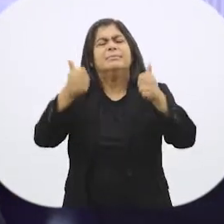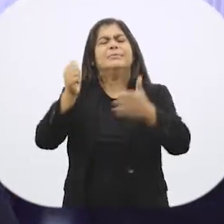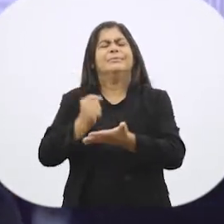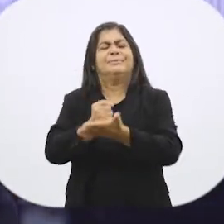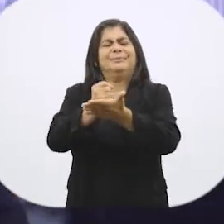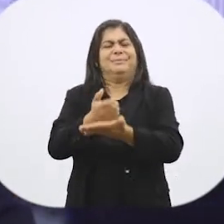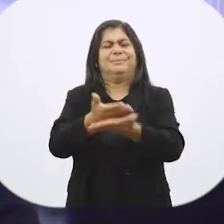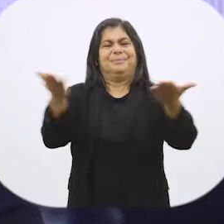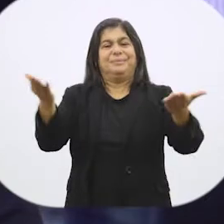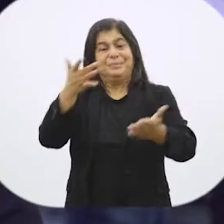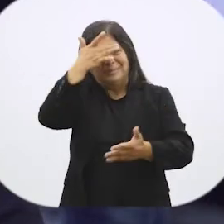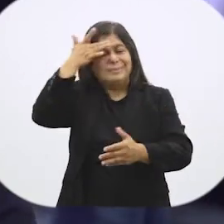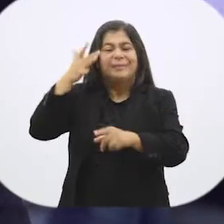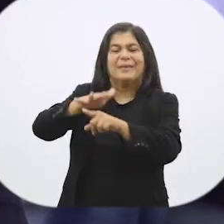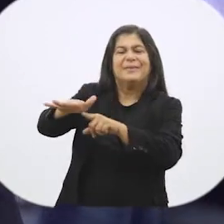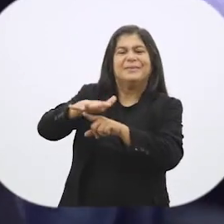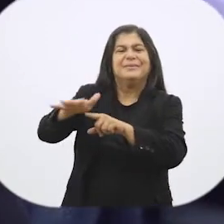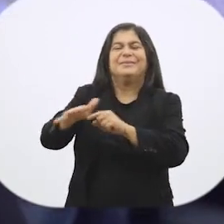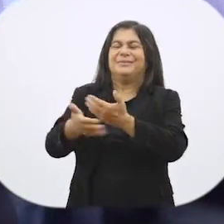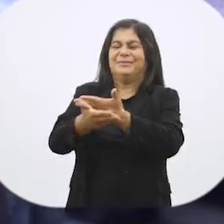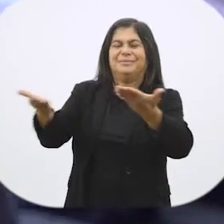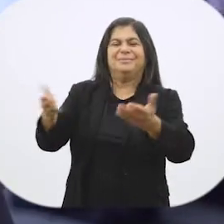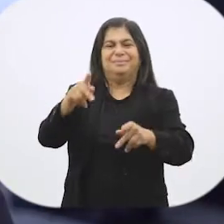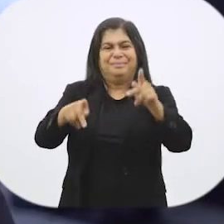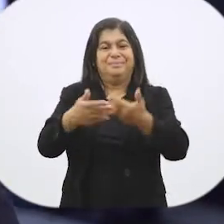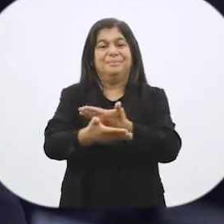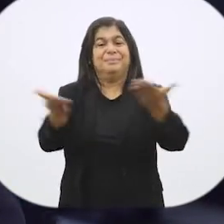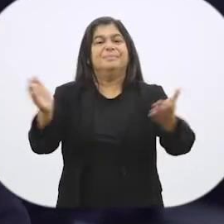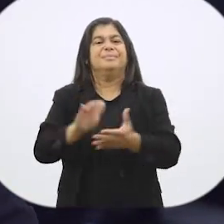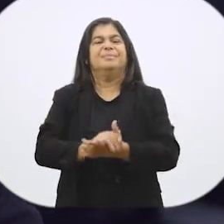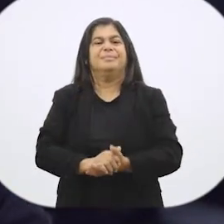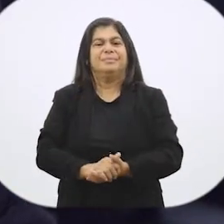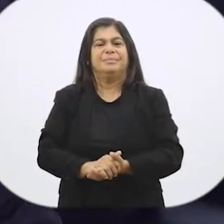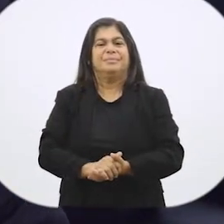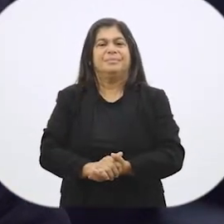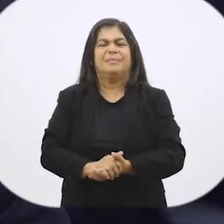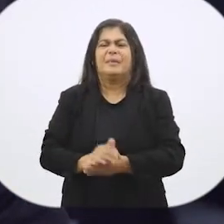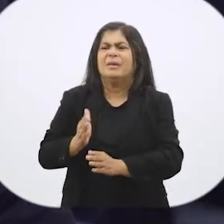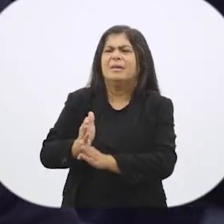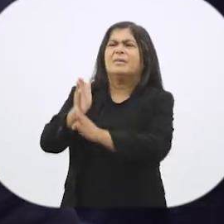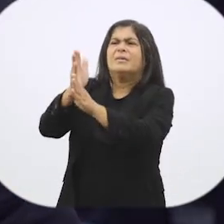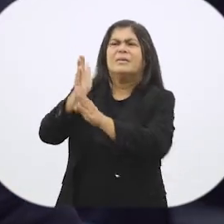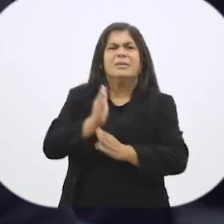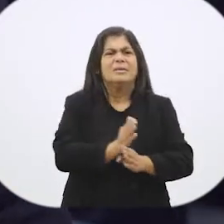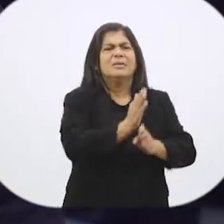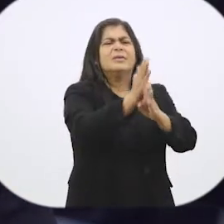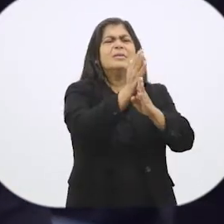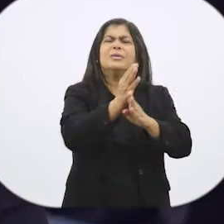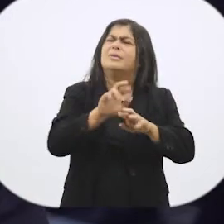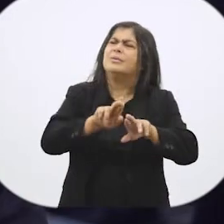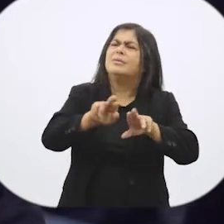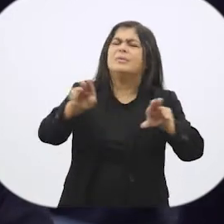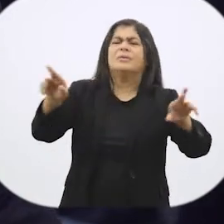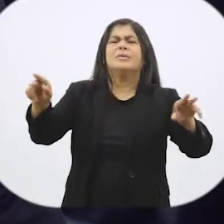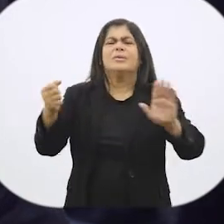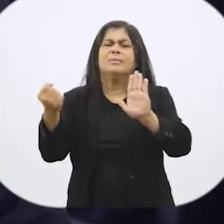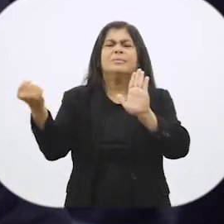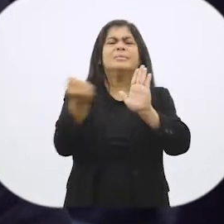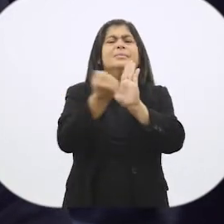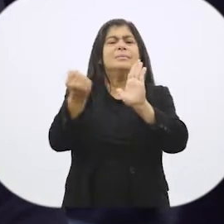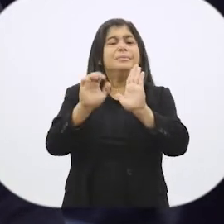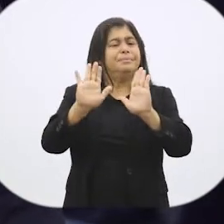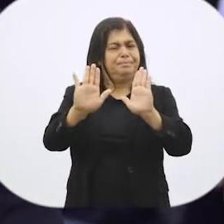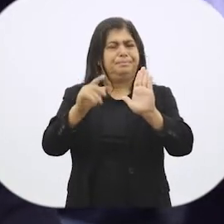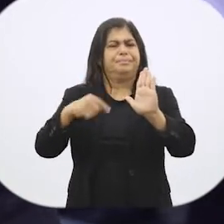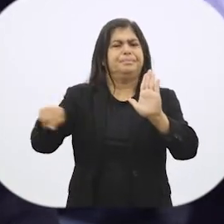melhor a população. E o que eu falei que faz questão de frisar é que as construções em todos os órgãos públicos, elas têm uma simbologia, uma